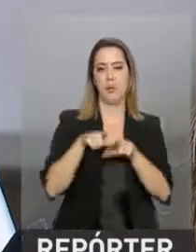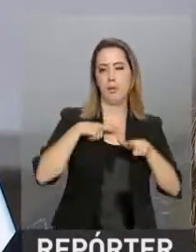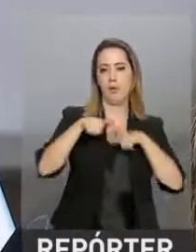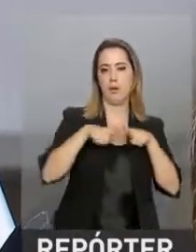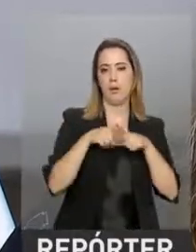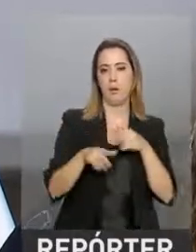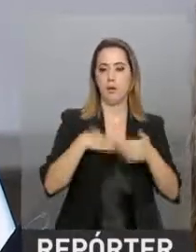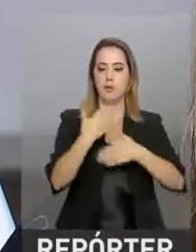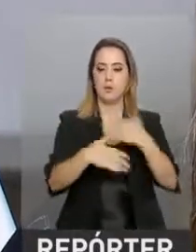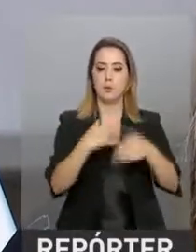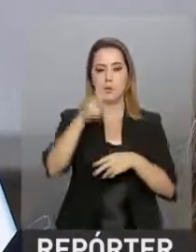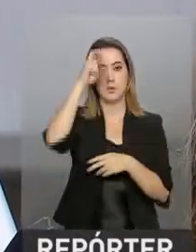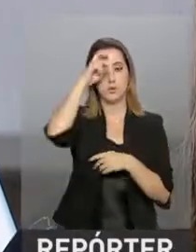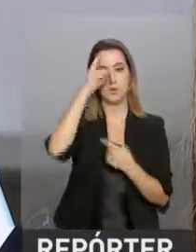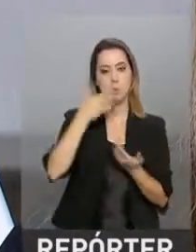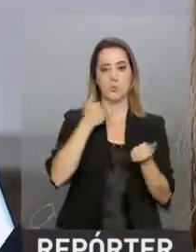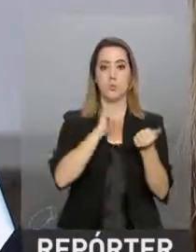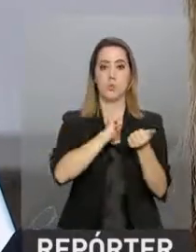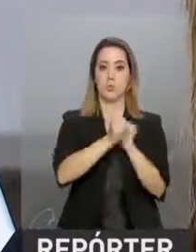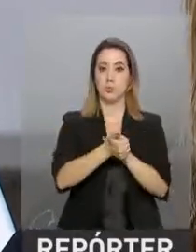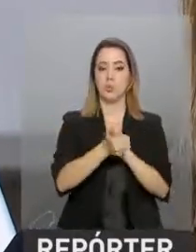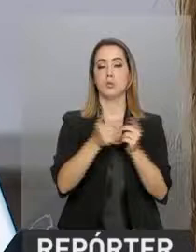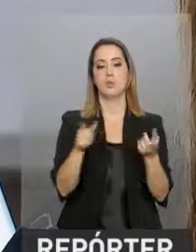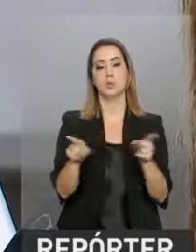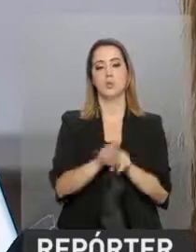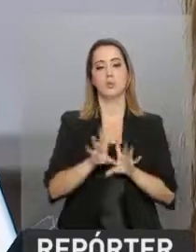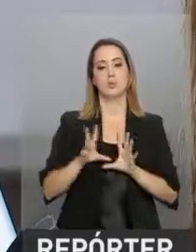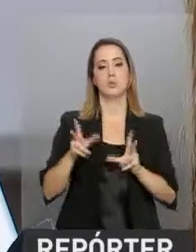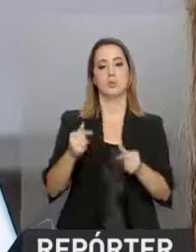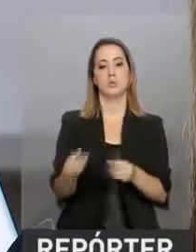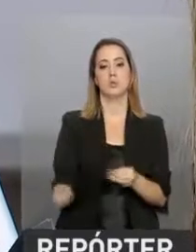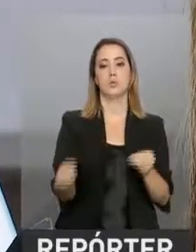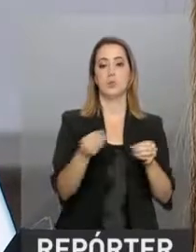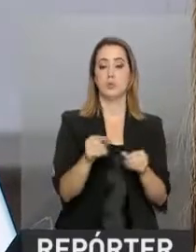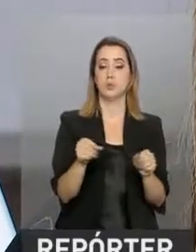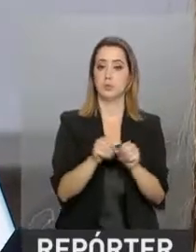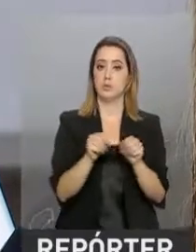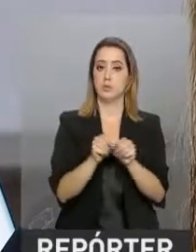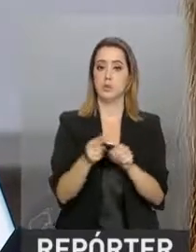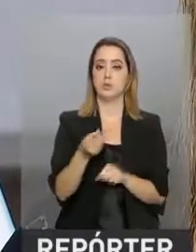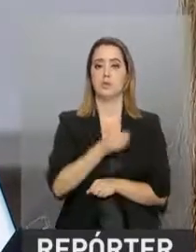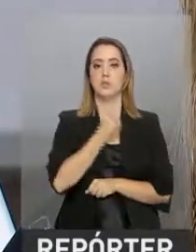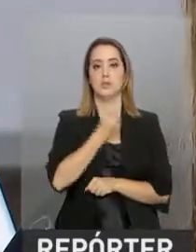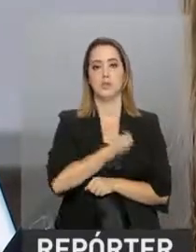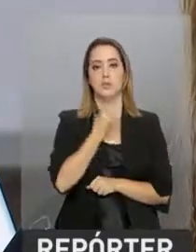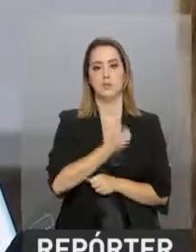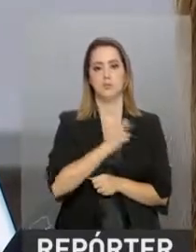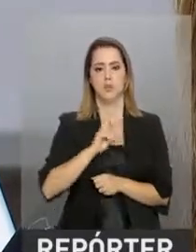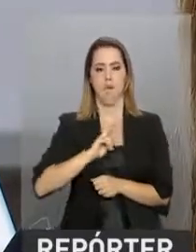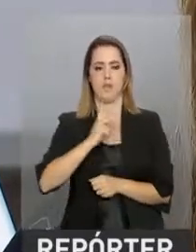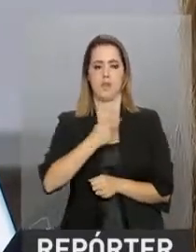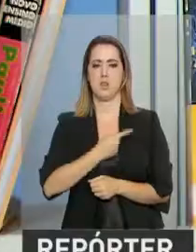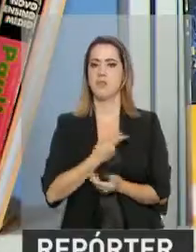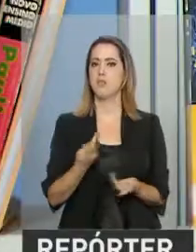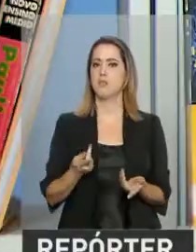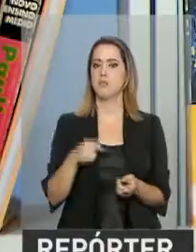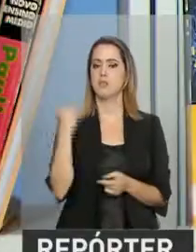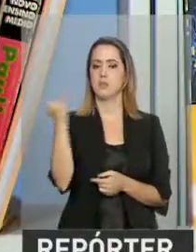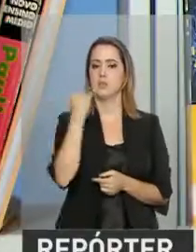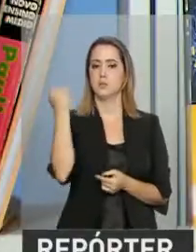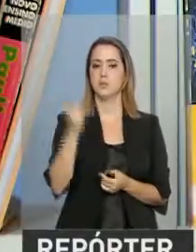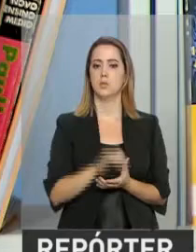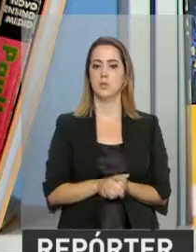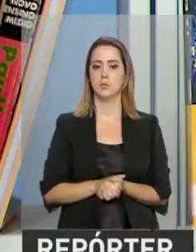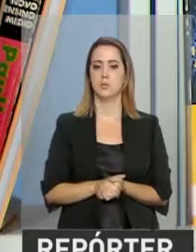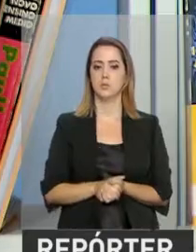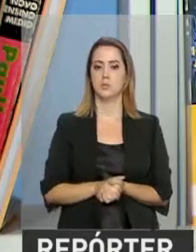cultura de esporte tudo isso levar com que a pessoa que faça esse ressignifica enquanto pessoa a pessoa tem que ter